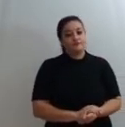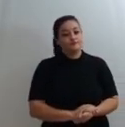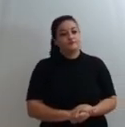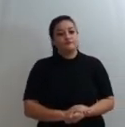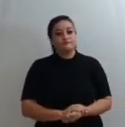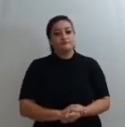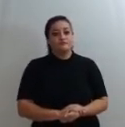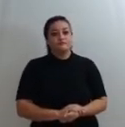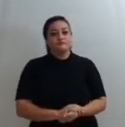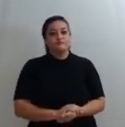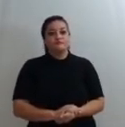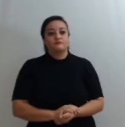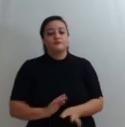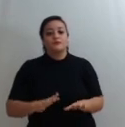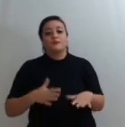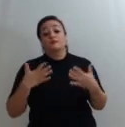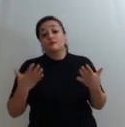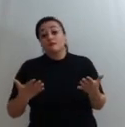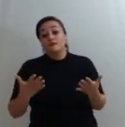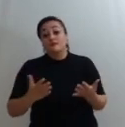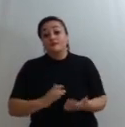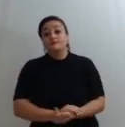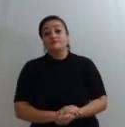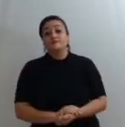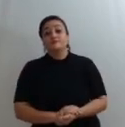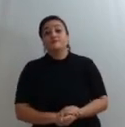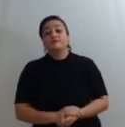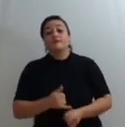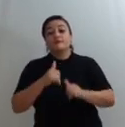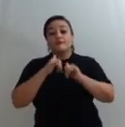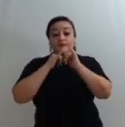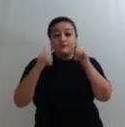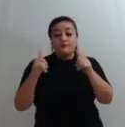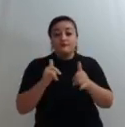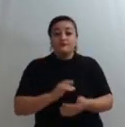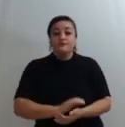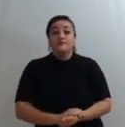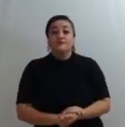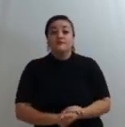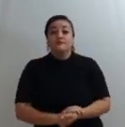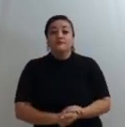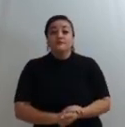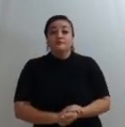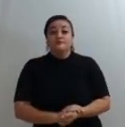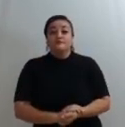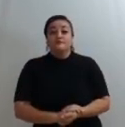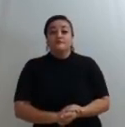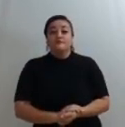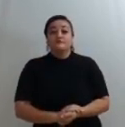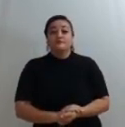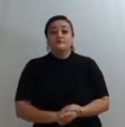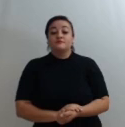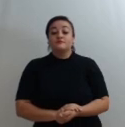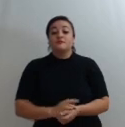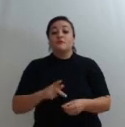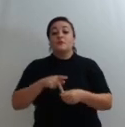Então, remete peças de informação ao Procurador-Geral de Justiça, que,